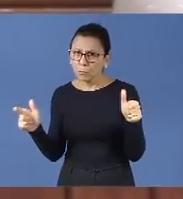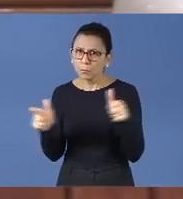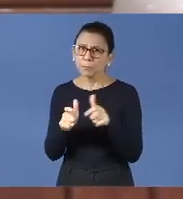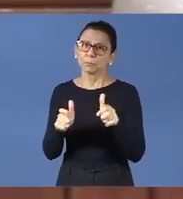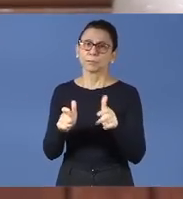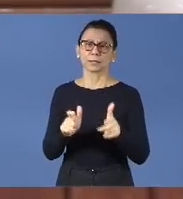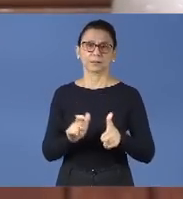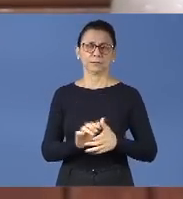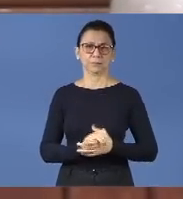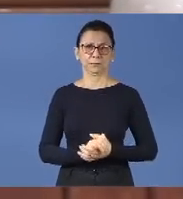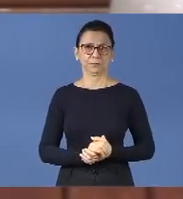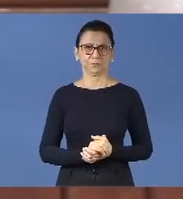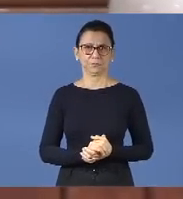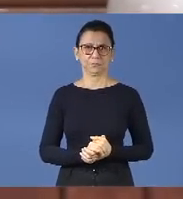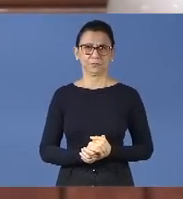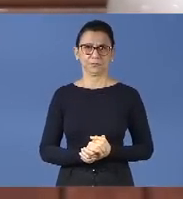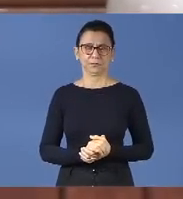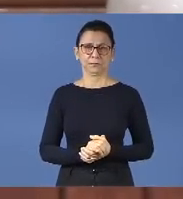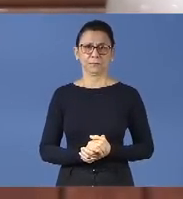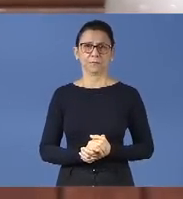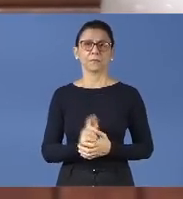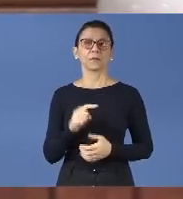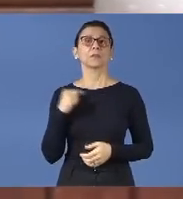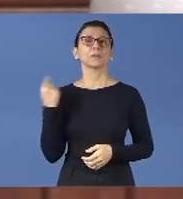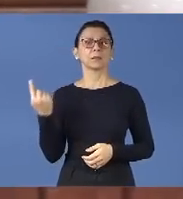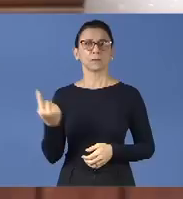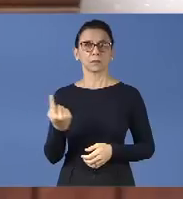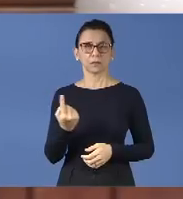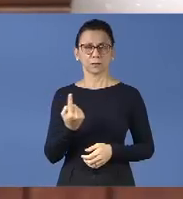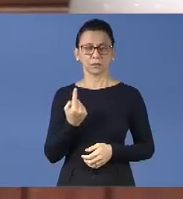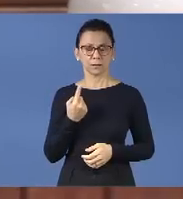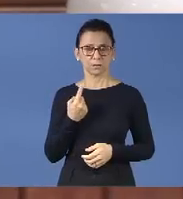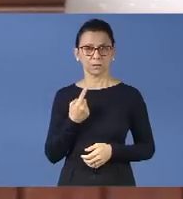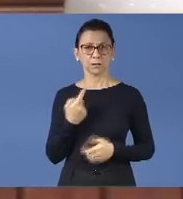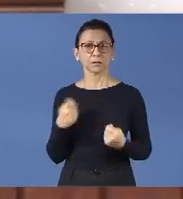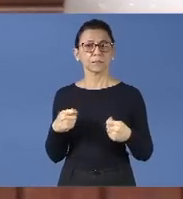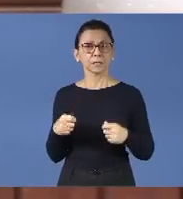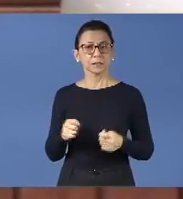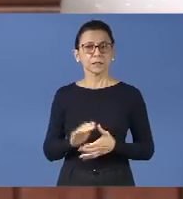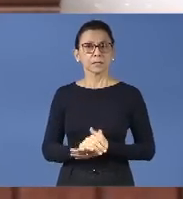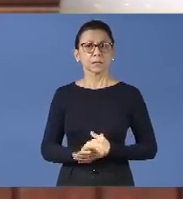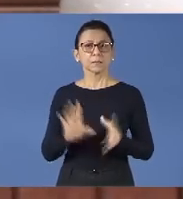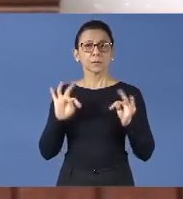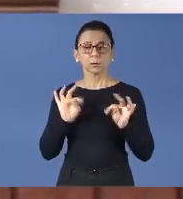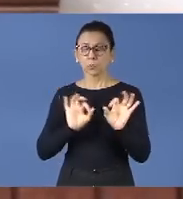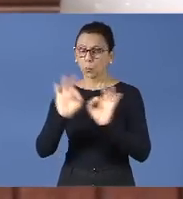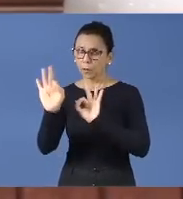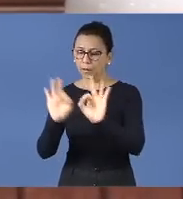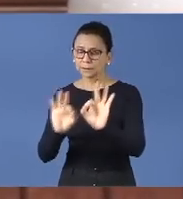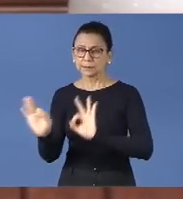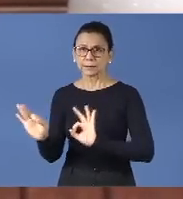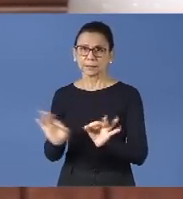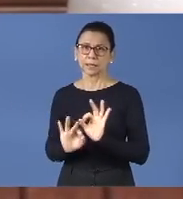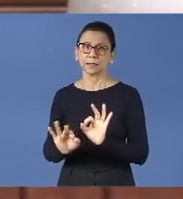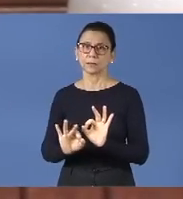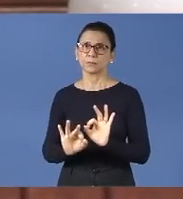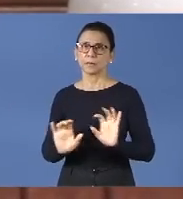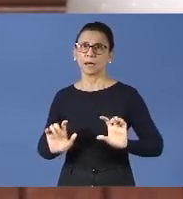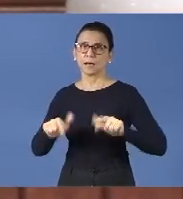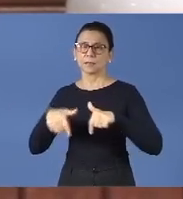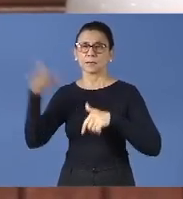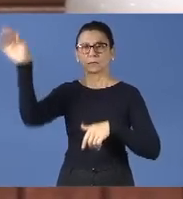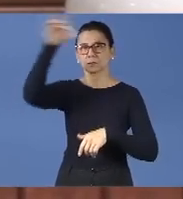quê? Porque nós temos que deixar o lugar pronto para uma operação do Senhor. Não é